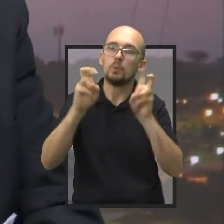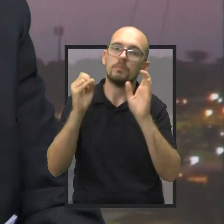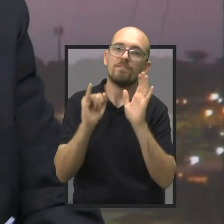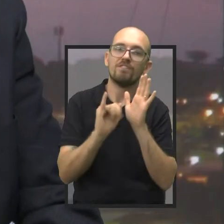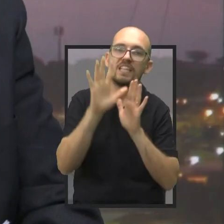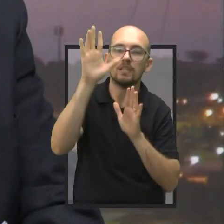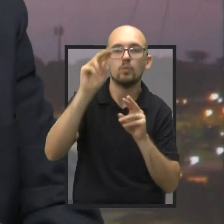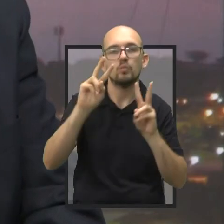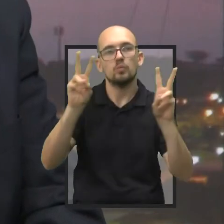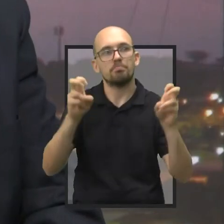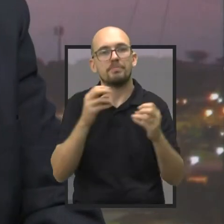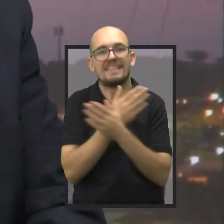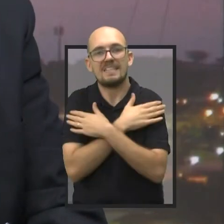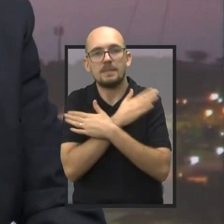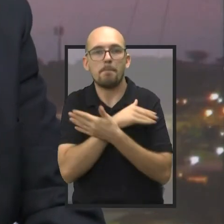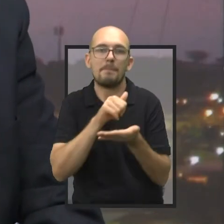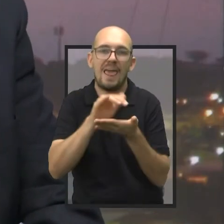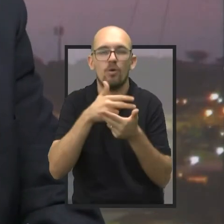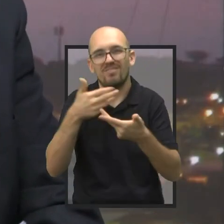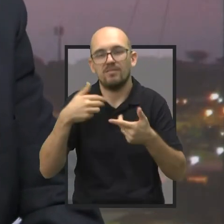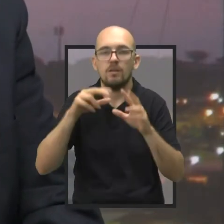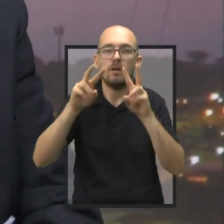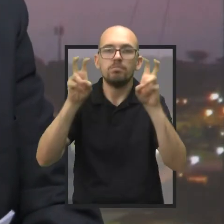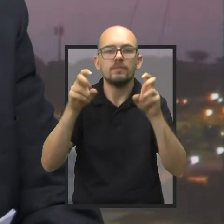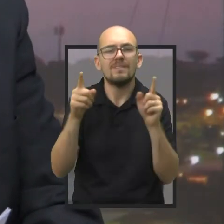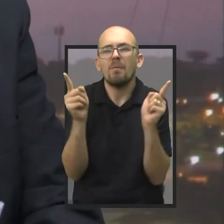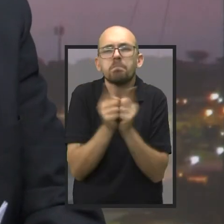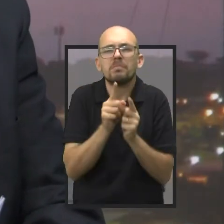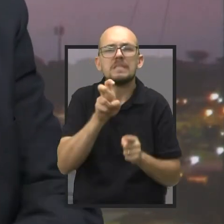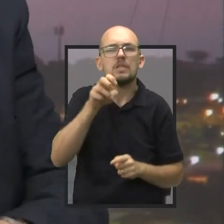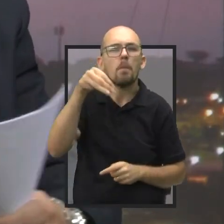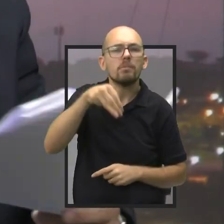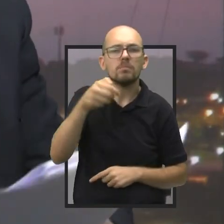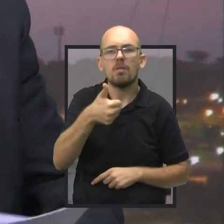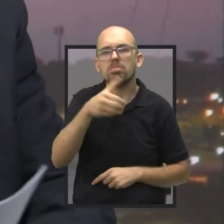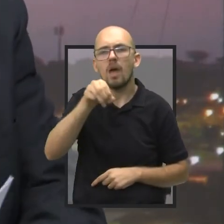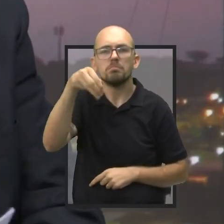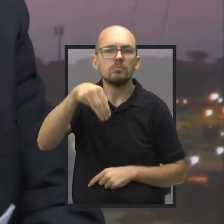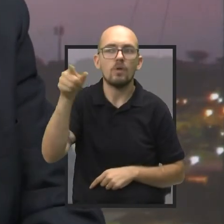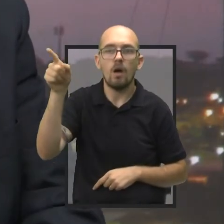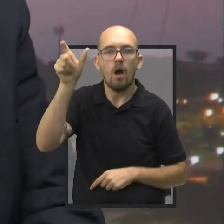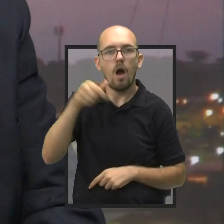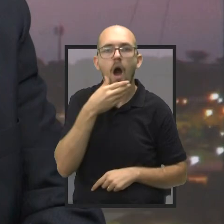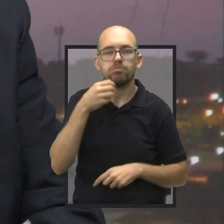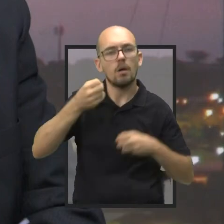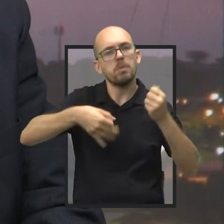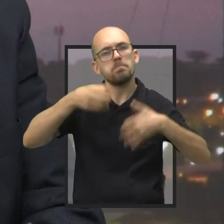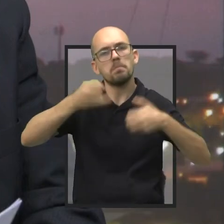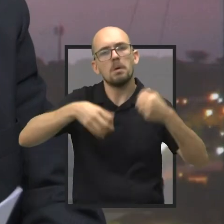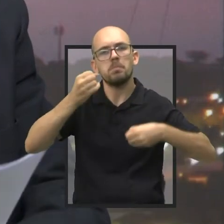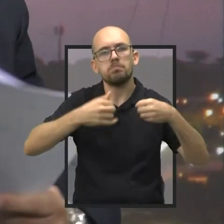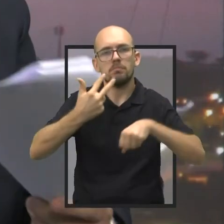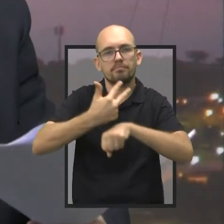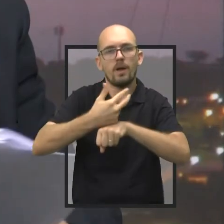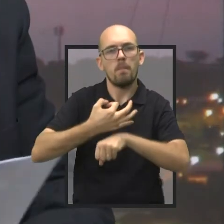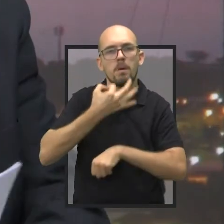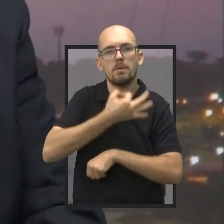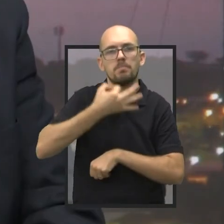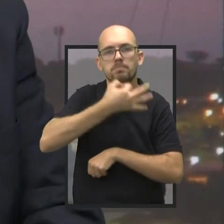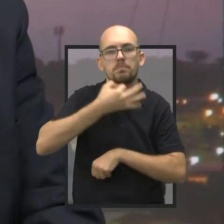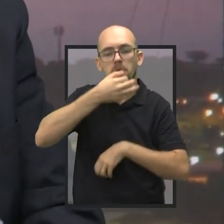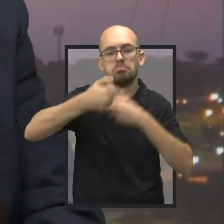inflação, desemprego. Então, em 5, 10 minutinhos, ele faz uma explanação lá e demonstra,